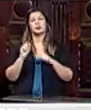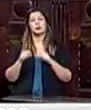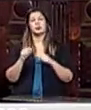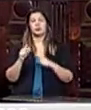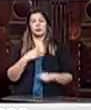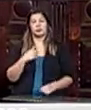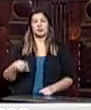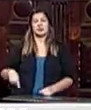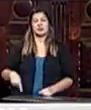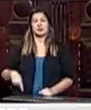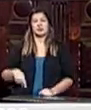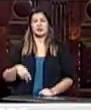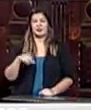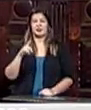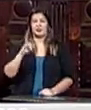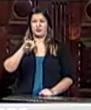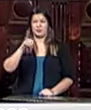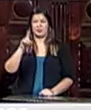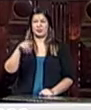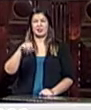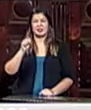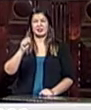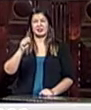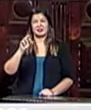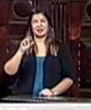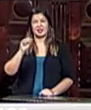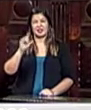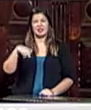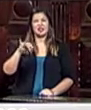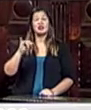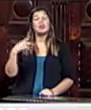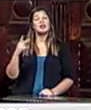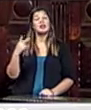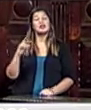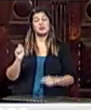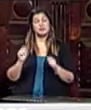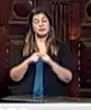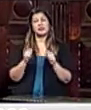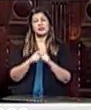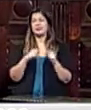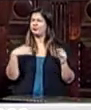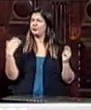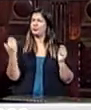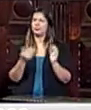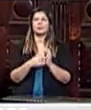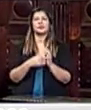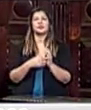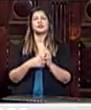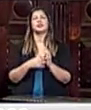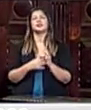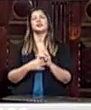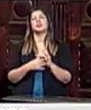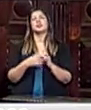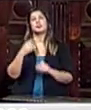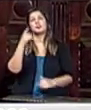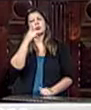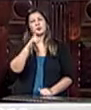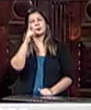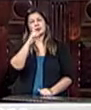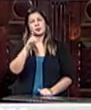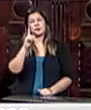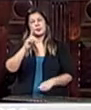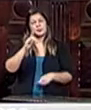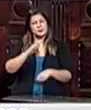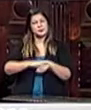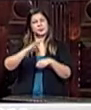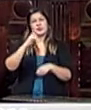o presidente José Sarney tudo fez para que tivesse